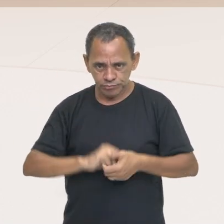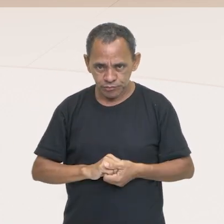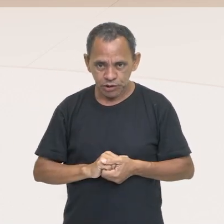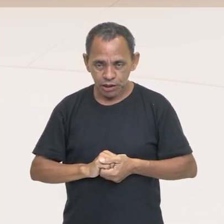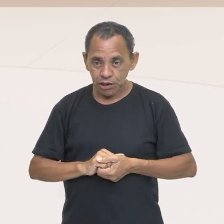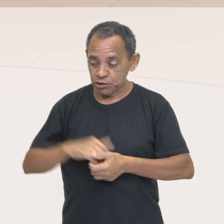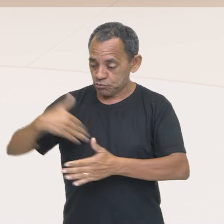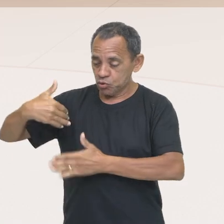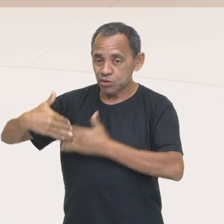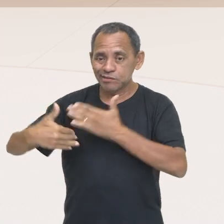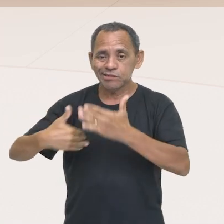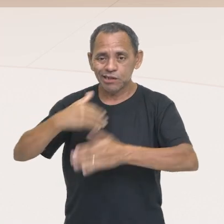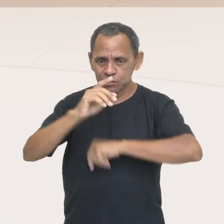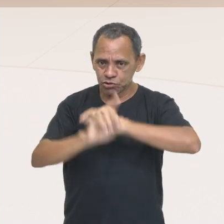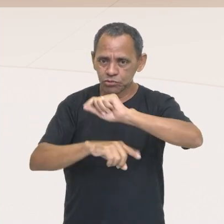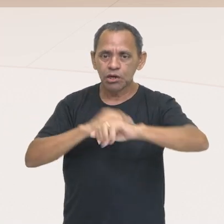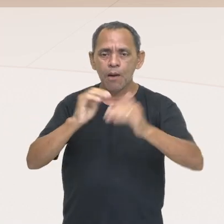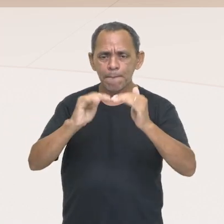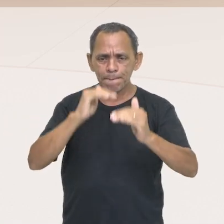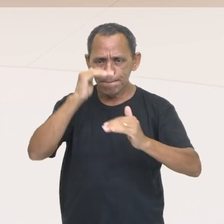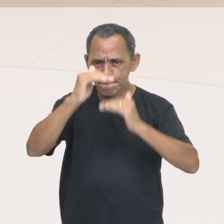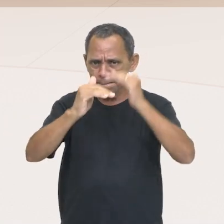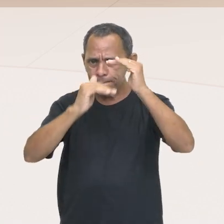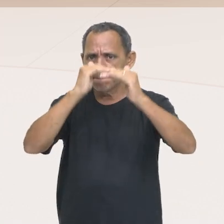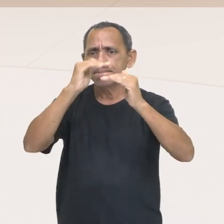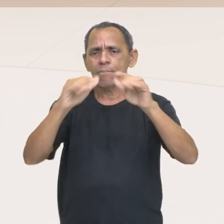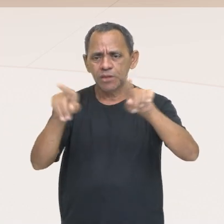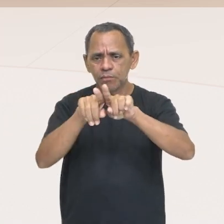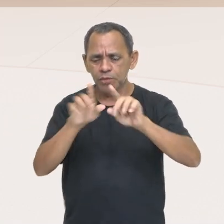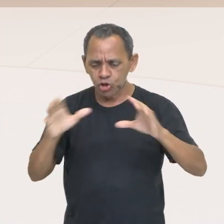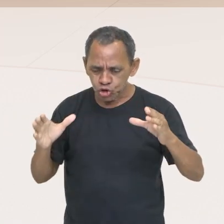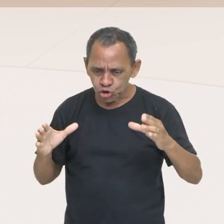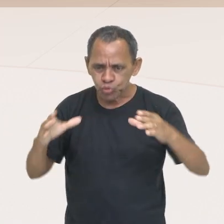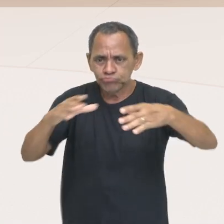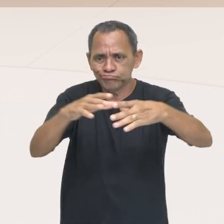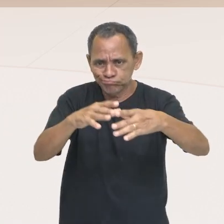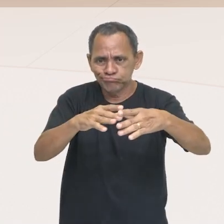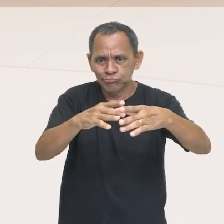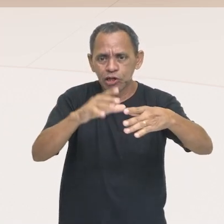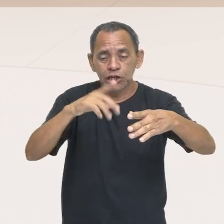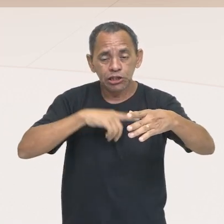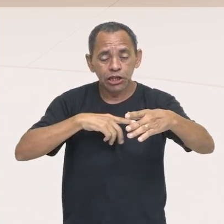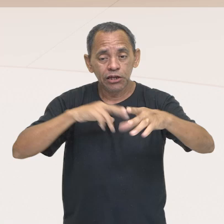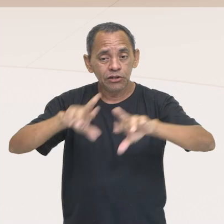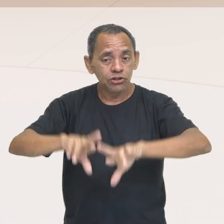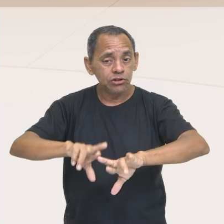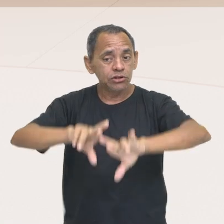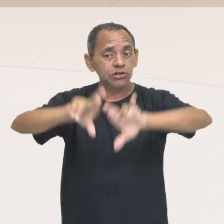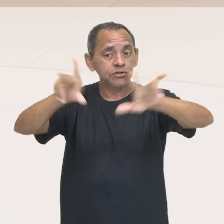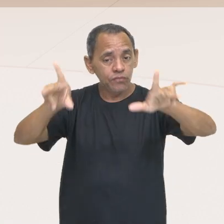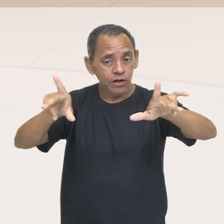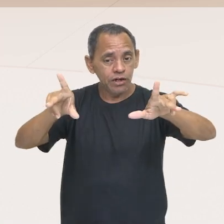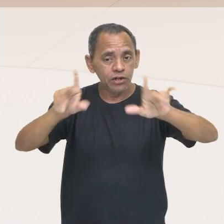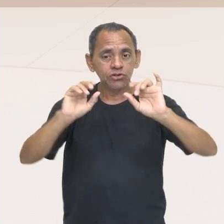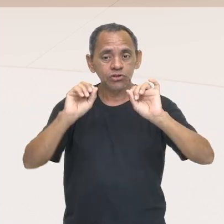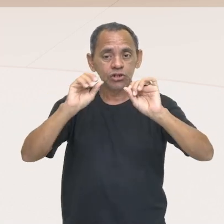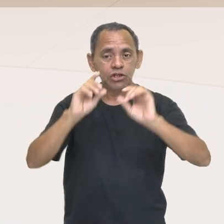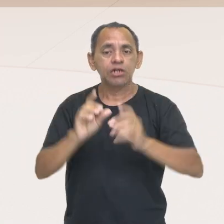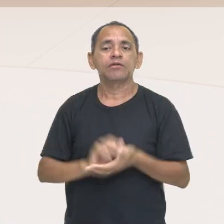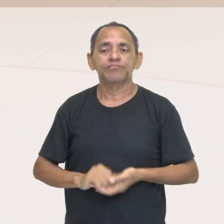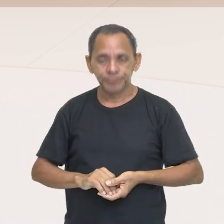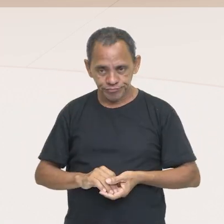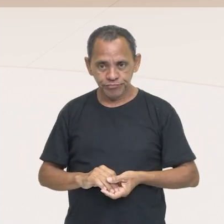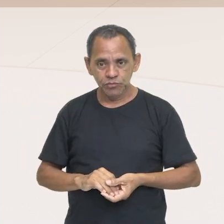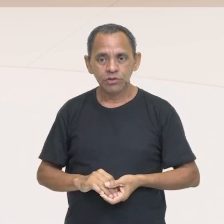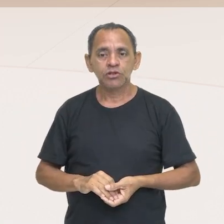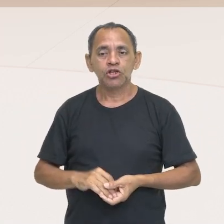desse processo de unificação que nós temos as diferentes dinastias dentro do Egito